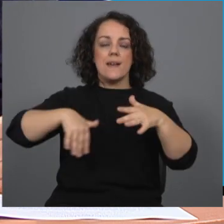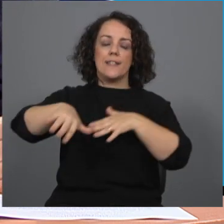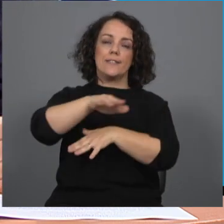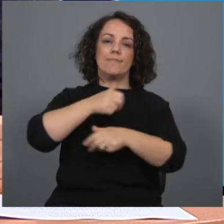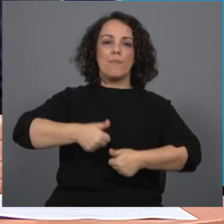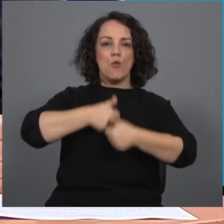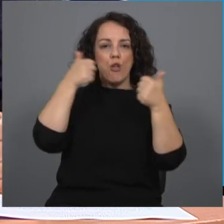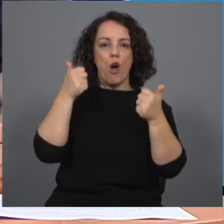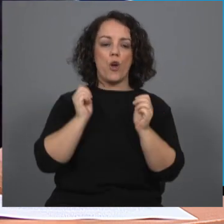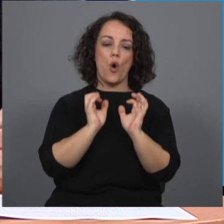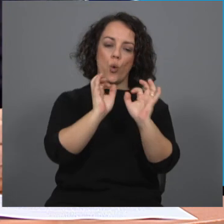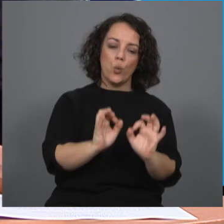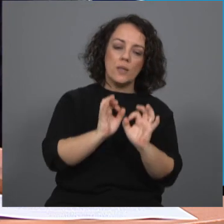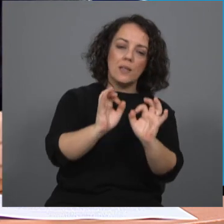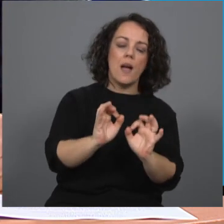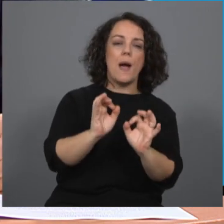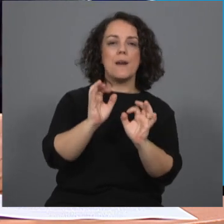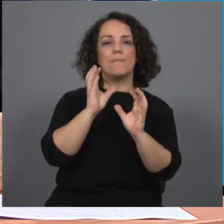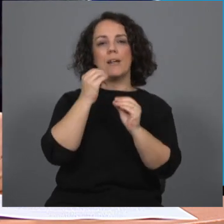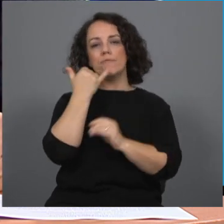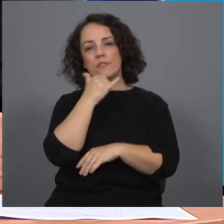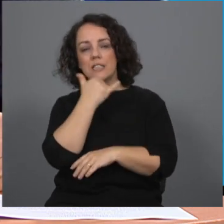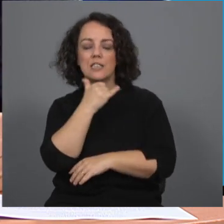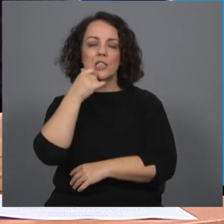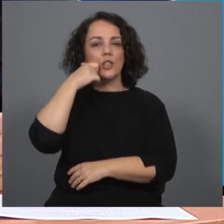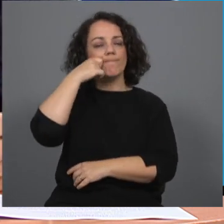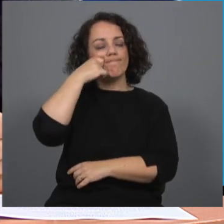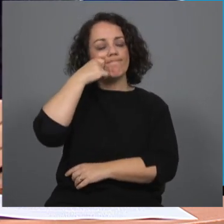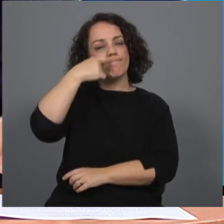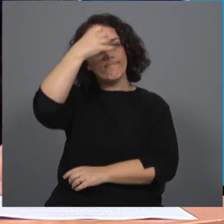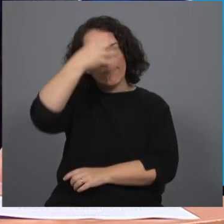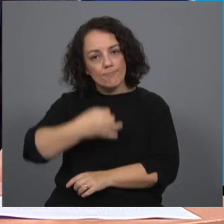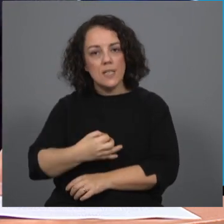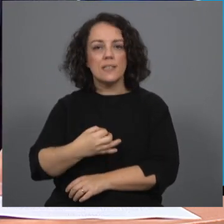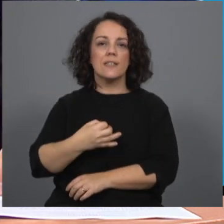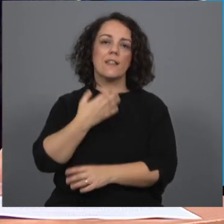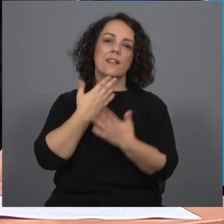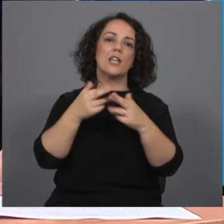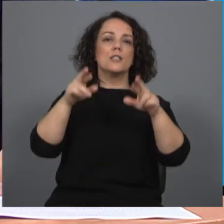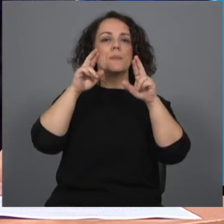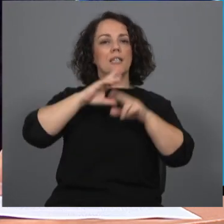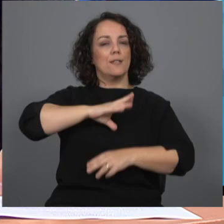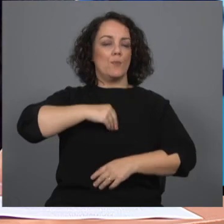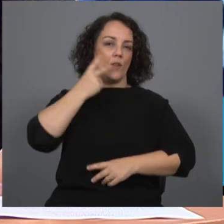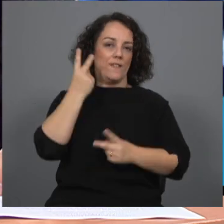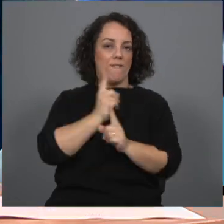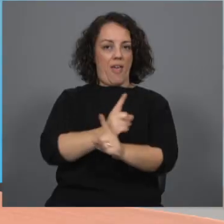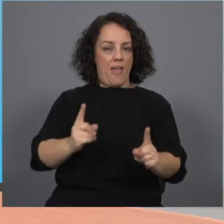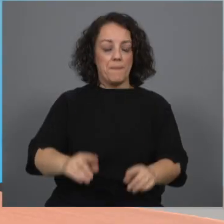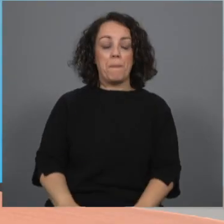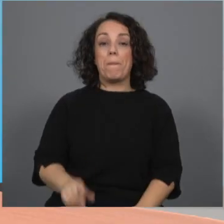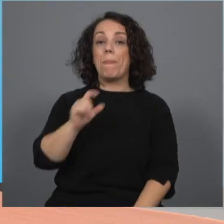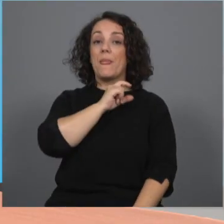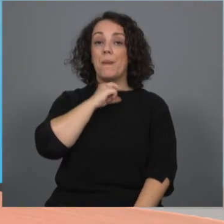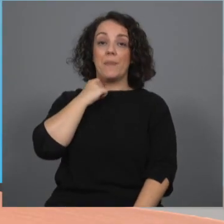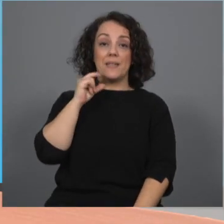cuidadora e mais humana, mais feliz e mais esperançosa no mundo em que vivemos. E pode dizer, Maria,